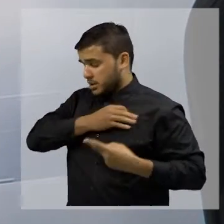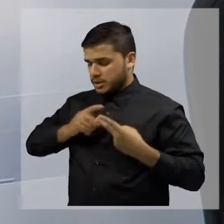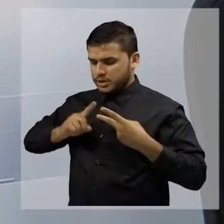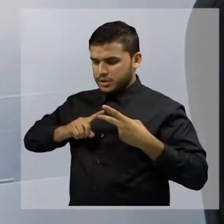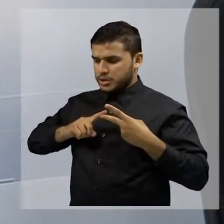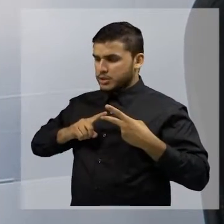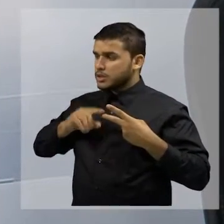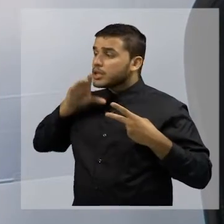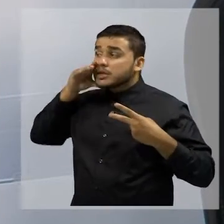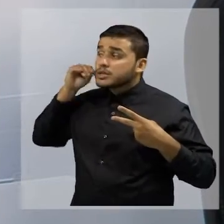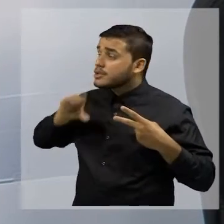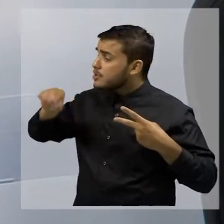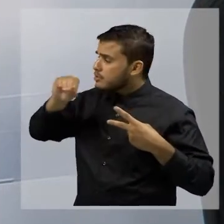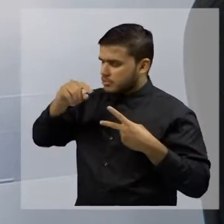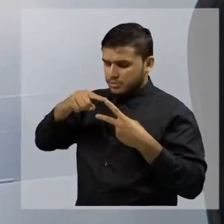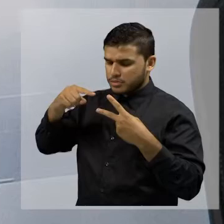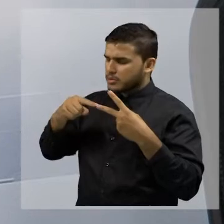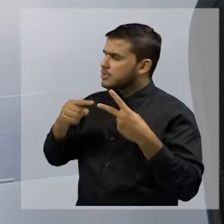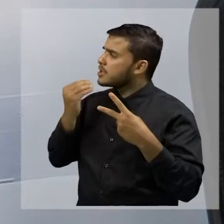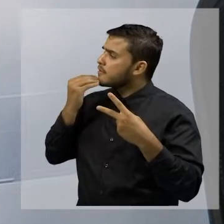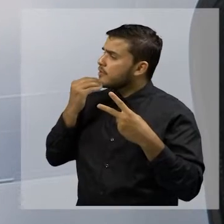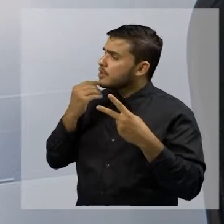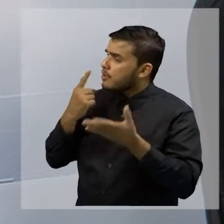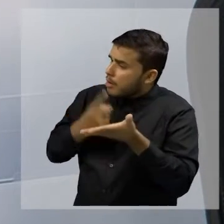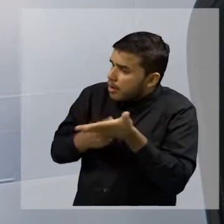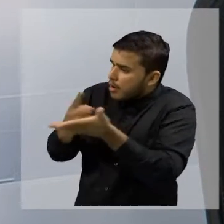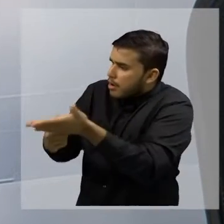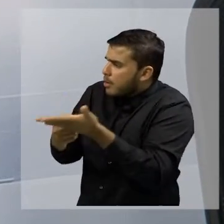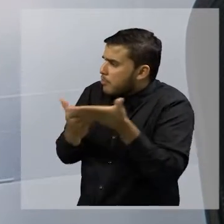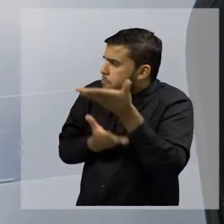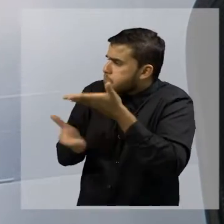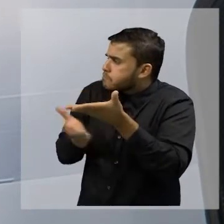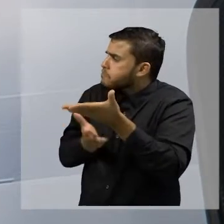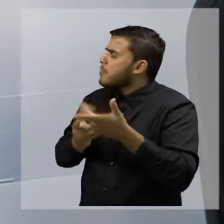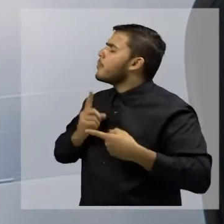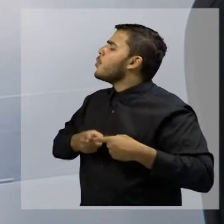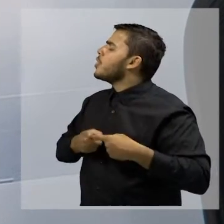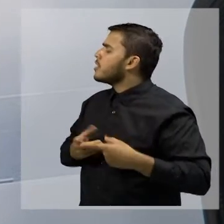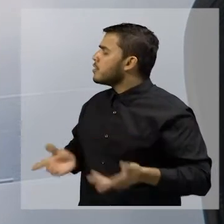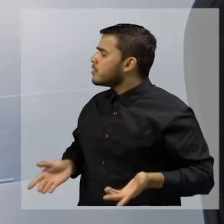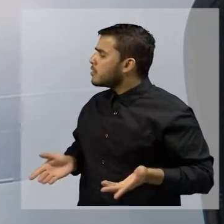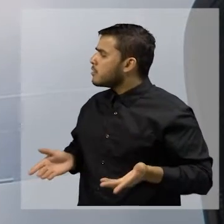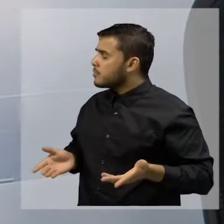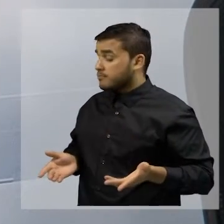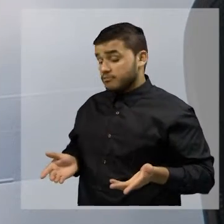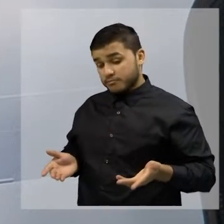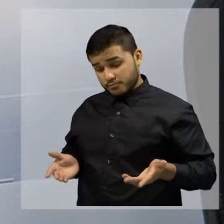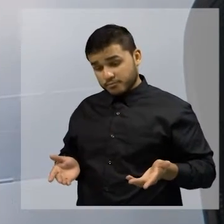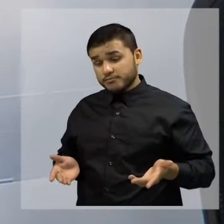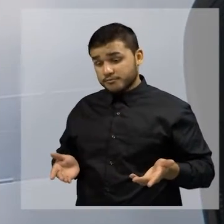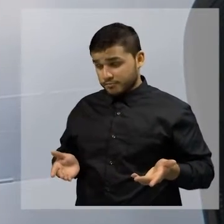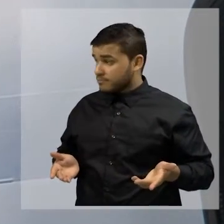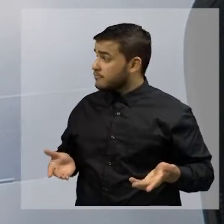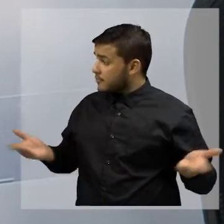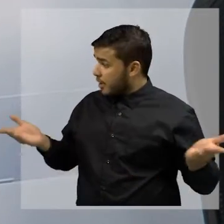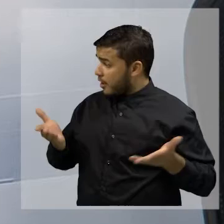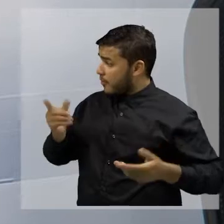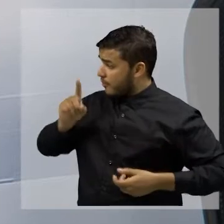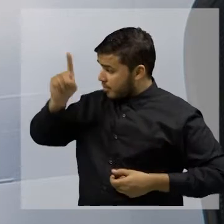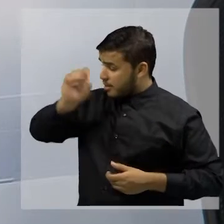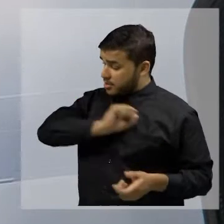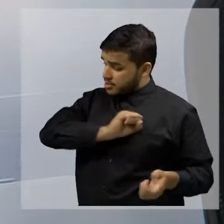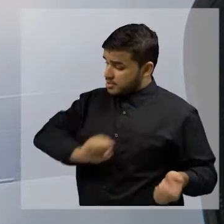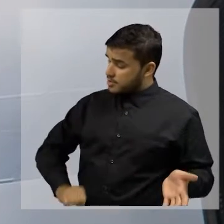entraram num acordo antes das eleições de 2018? Tiveram agora no Senado, falando sobre a reforma da